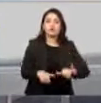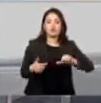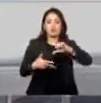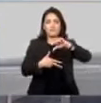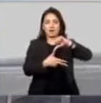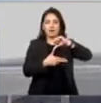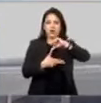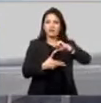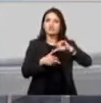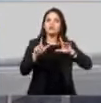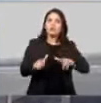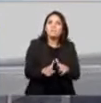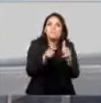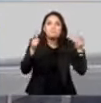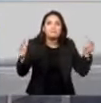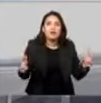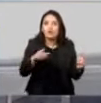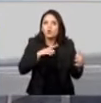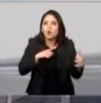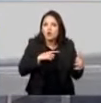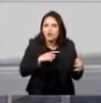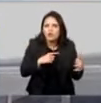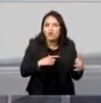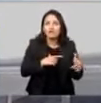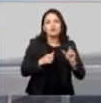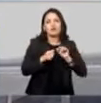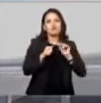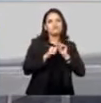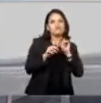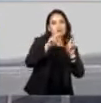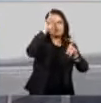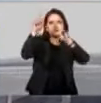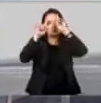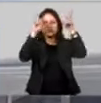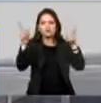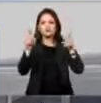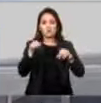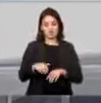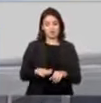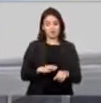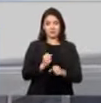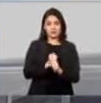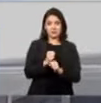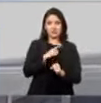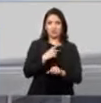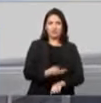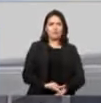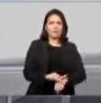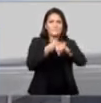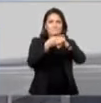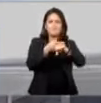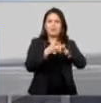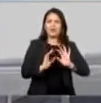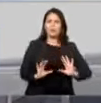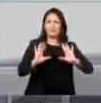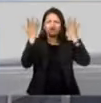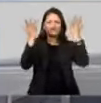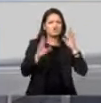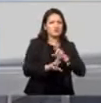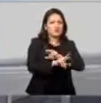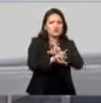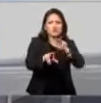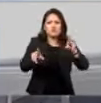segundo maior exportador de novelas do mundo. Esse ano, em especial, fomos premiados e reconhecidos nos mais prestigiados festivais de cinema do circuito